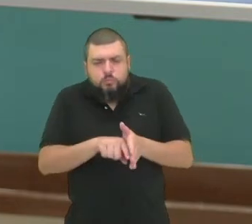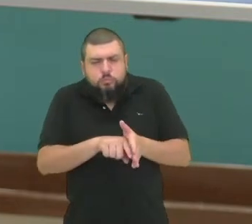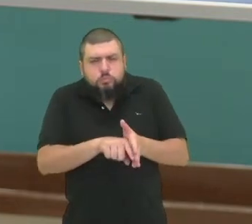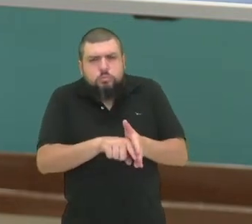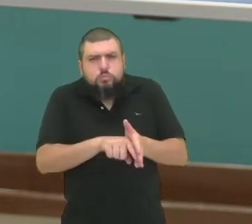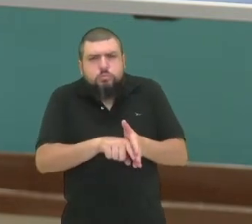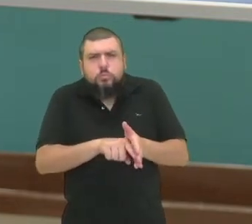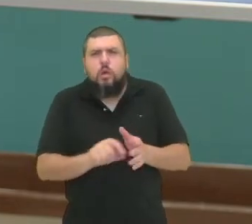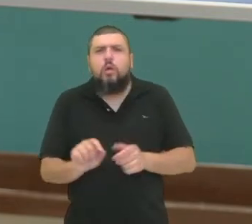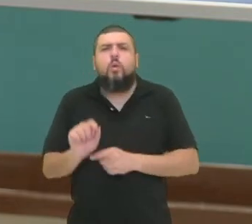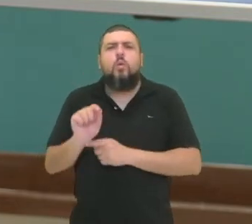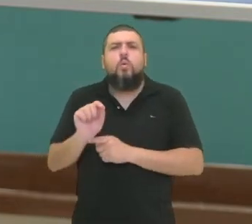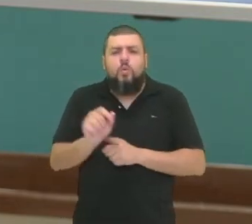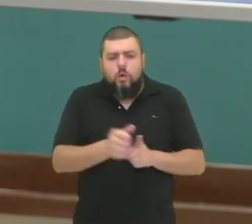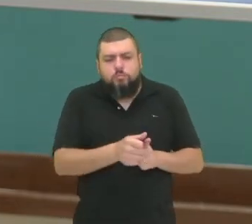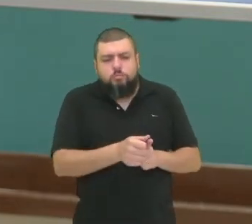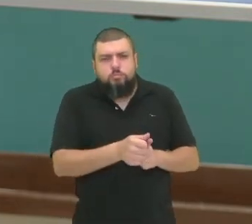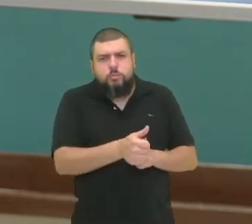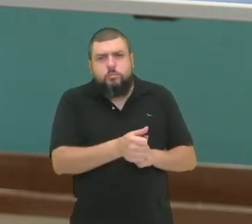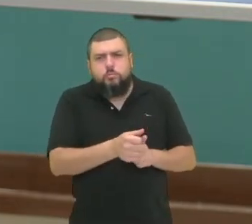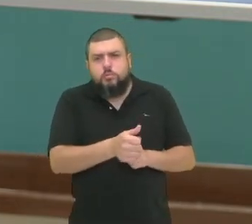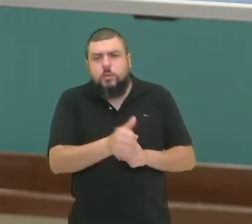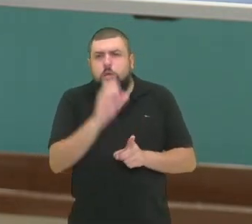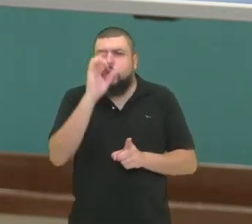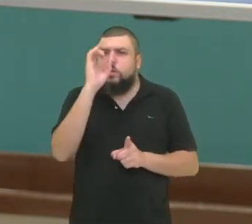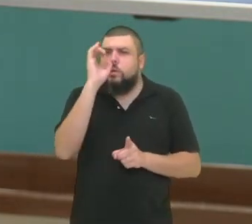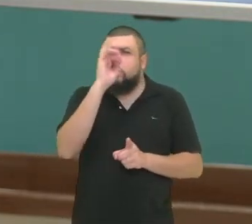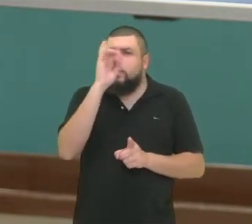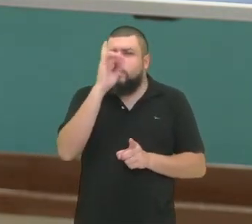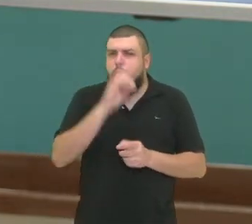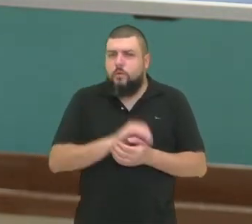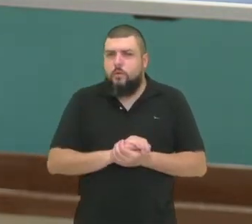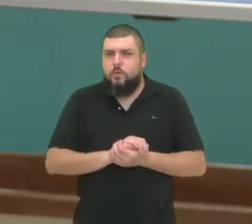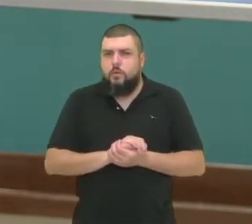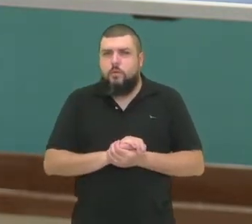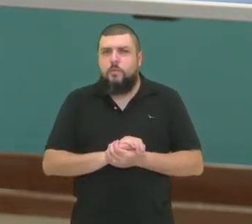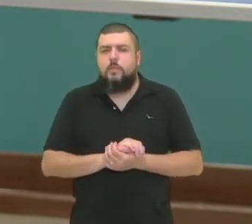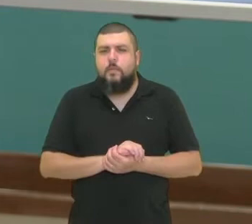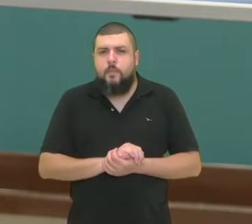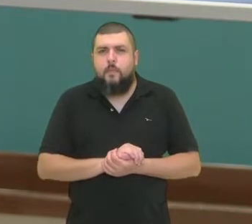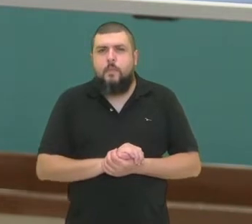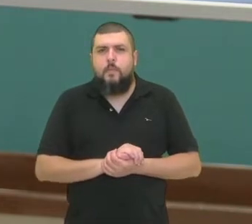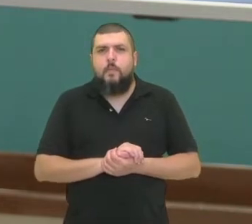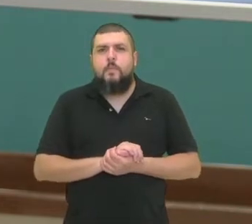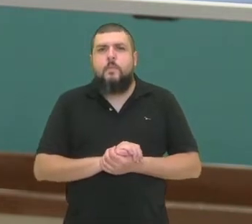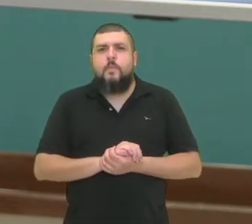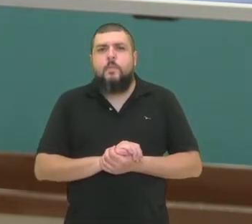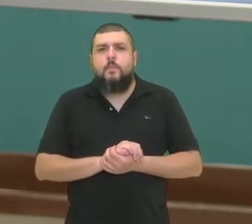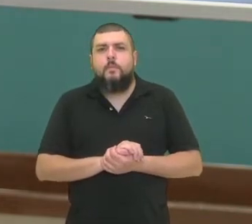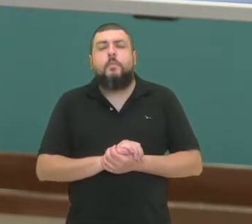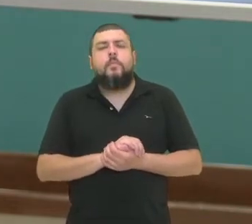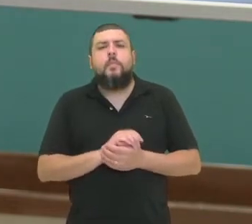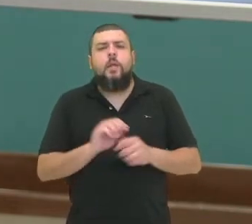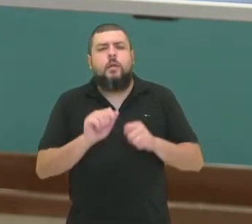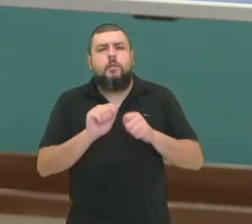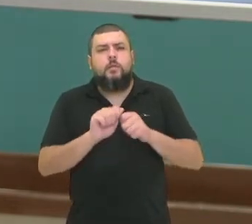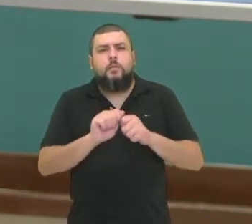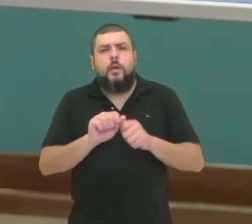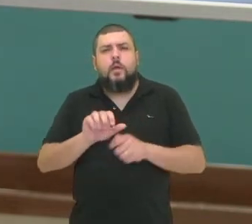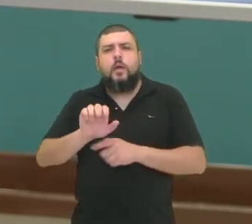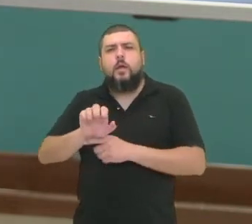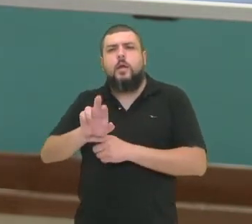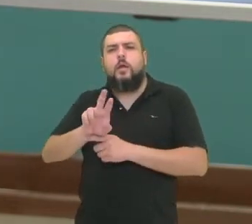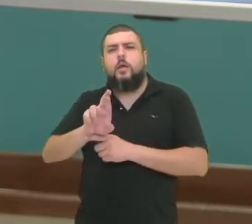falamos na aula anterior. Se você não viu, procura lá e acompanha para não perder a aula. Então, qual era o objetivo do